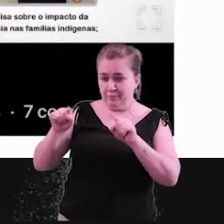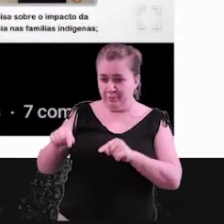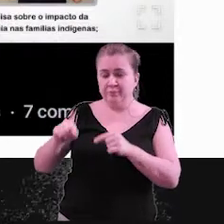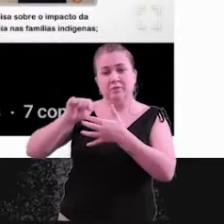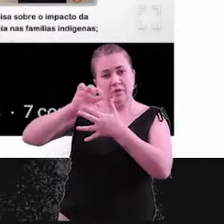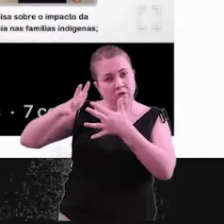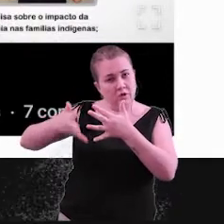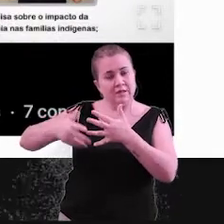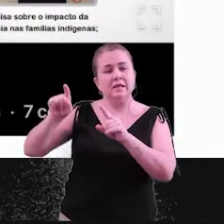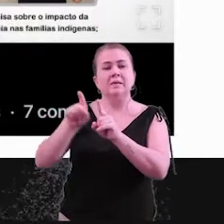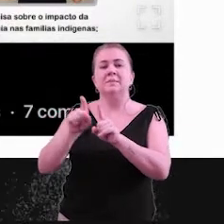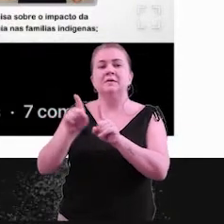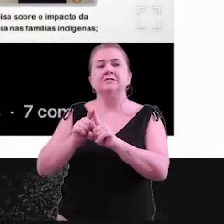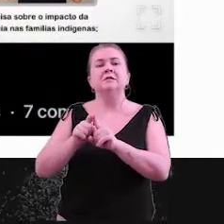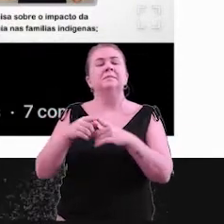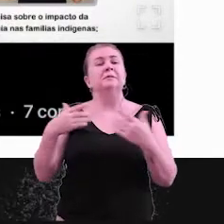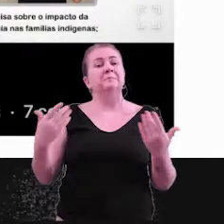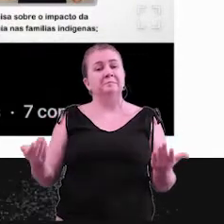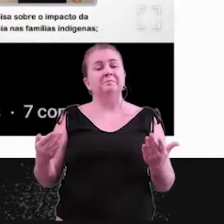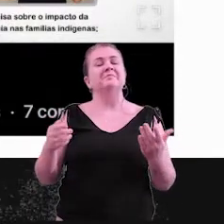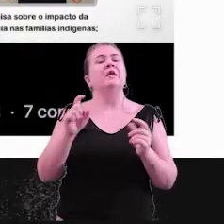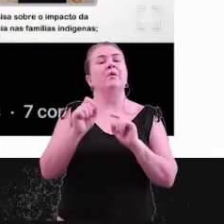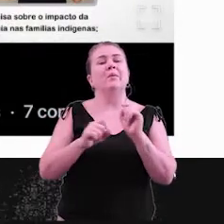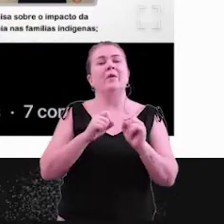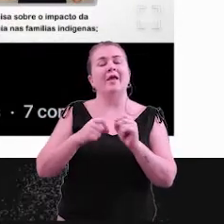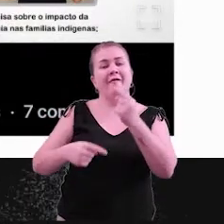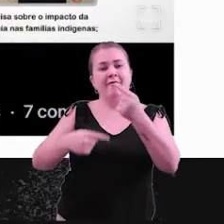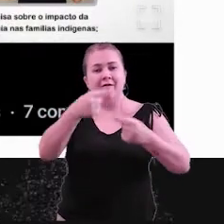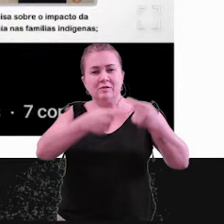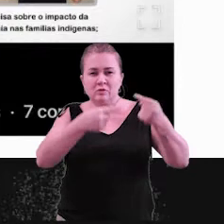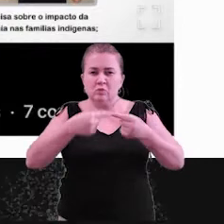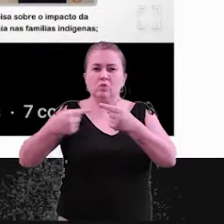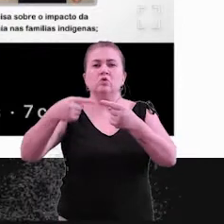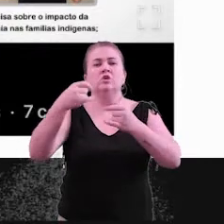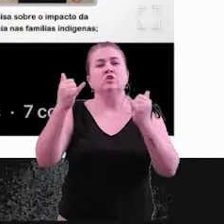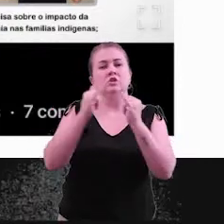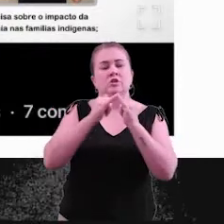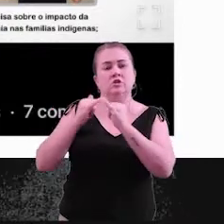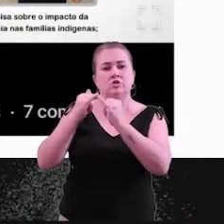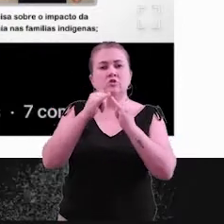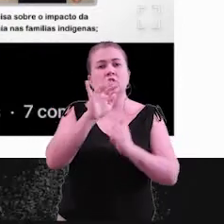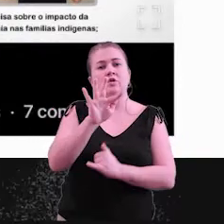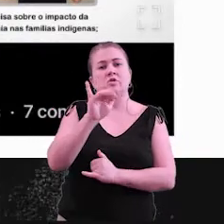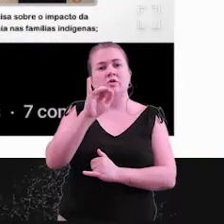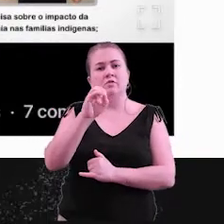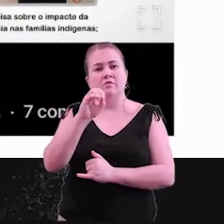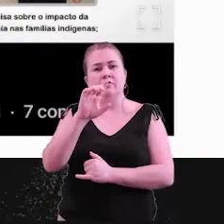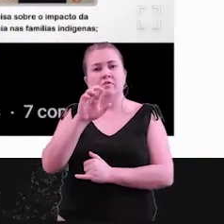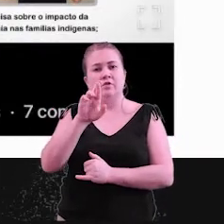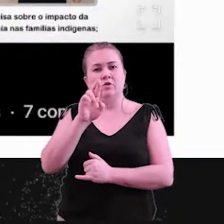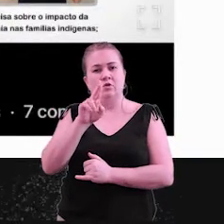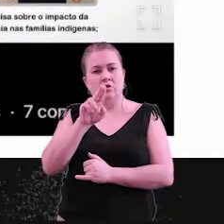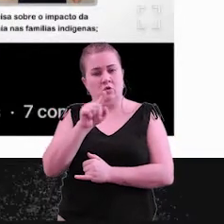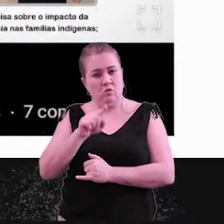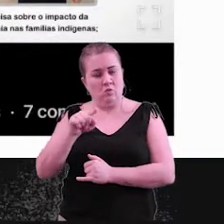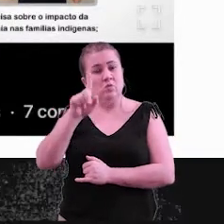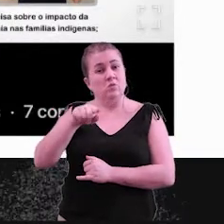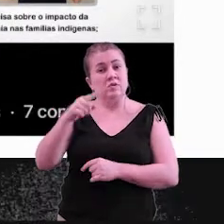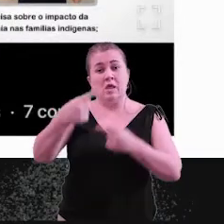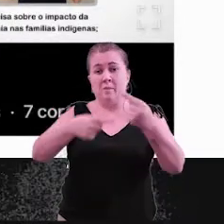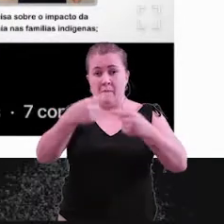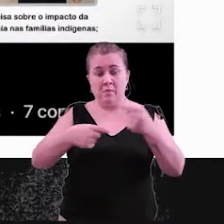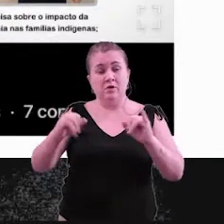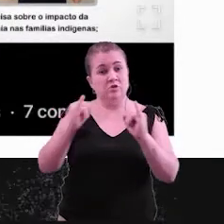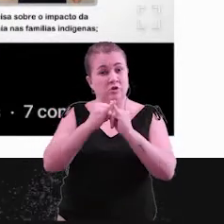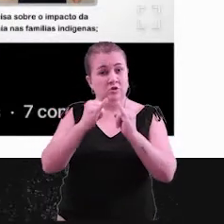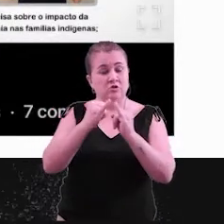janela em Libras, e também as próprias políticas institucionais da Fiocruz, que é uma política institucional em si,